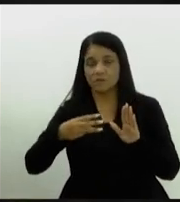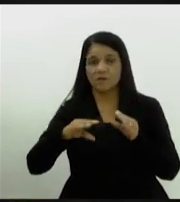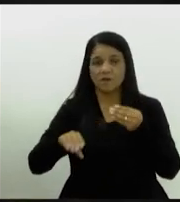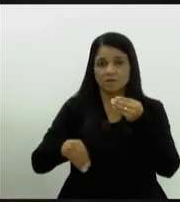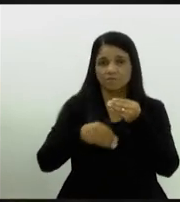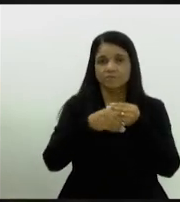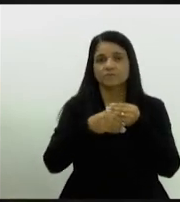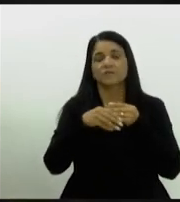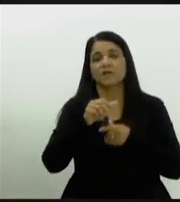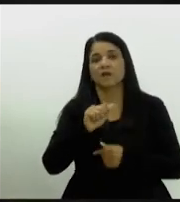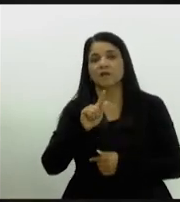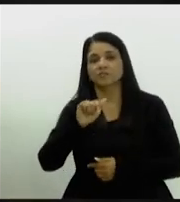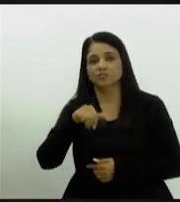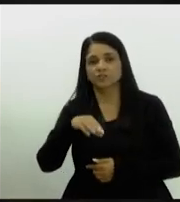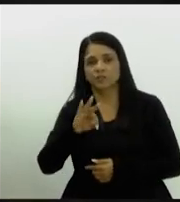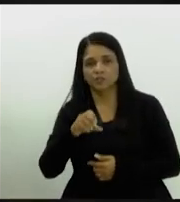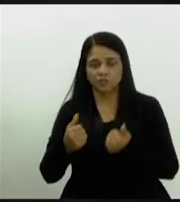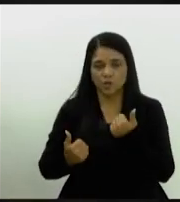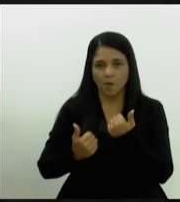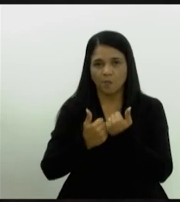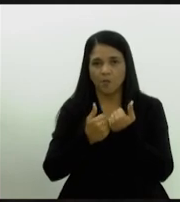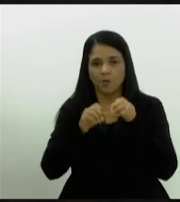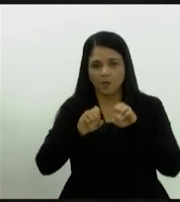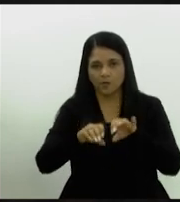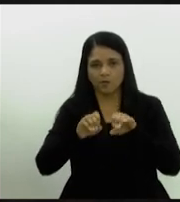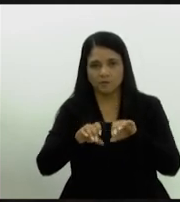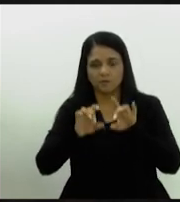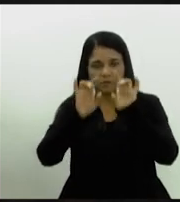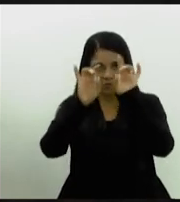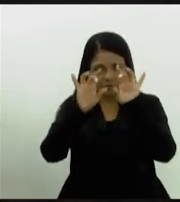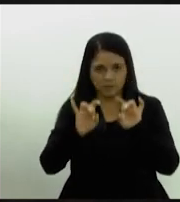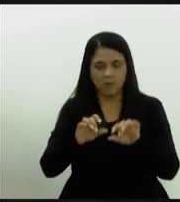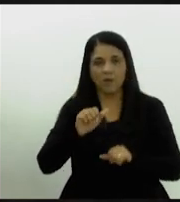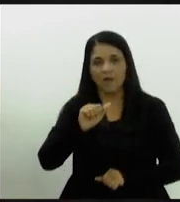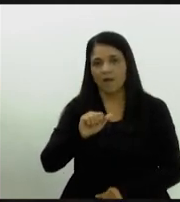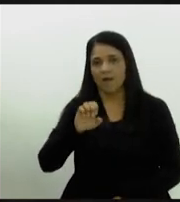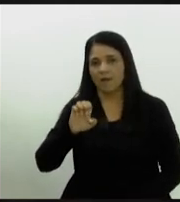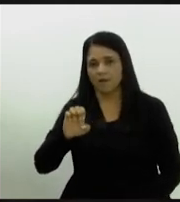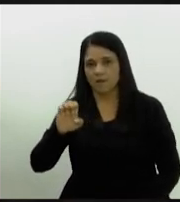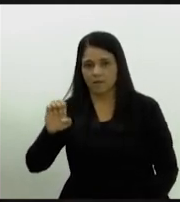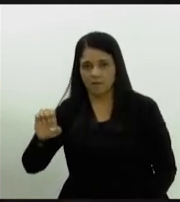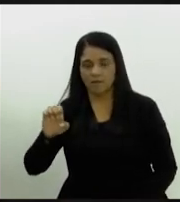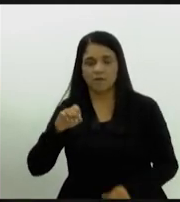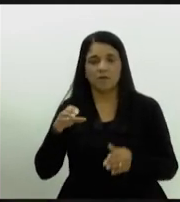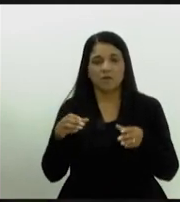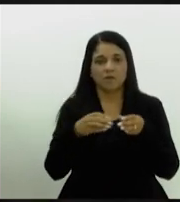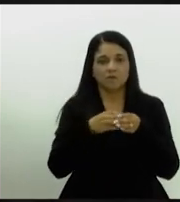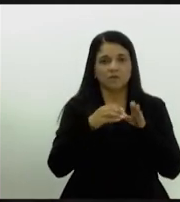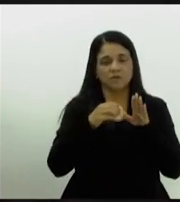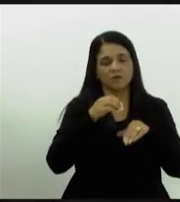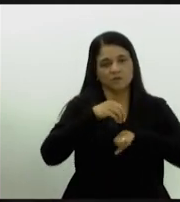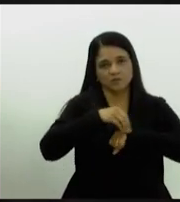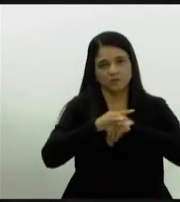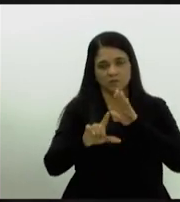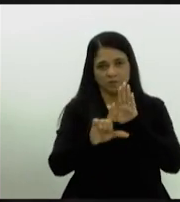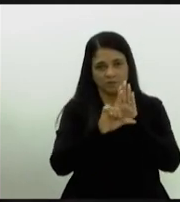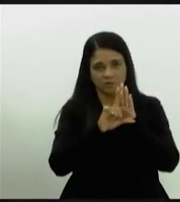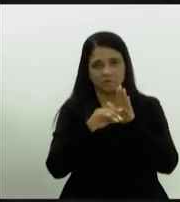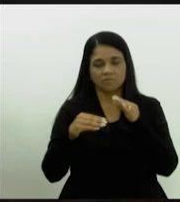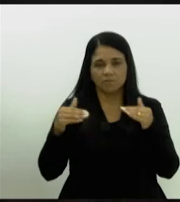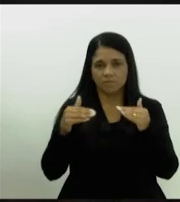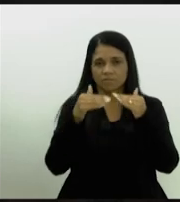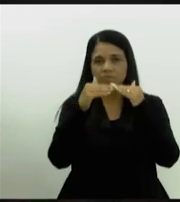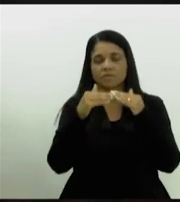de Apoio à Educação Especial, AAEE. Parecer da Comissão de Indicações Legislativas,